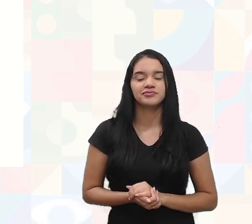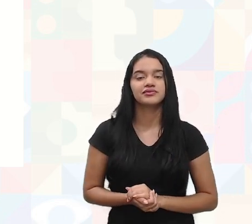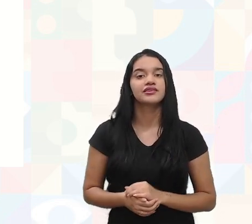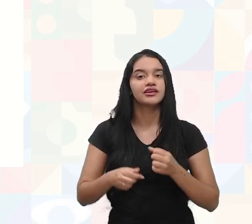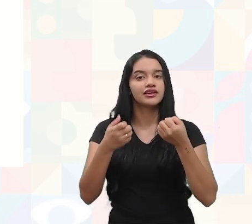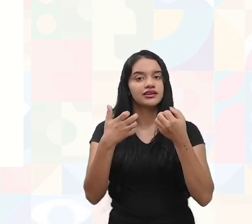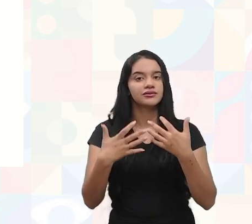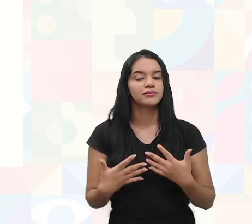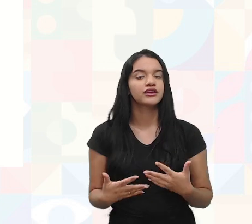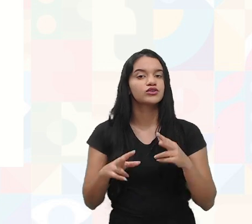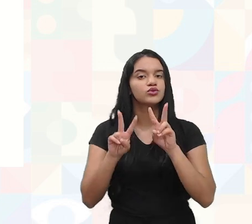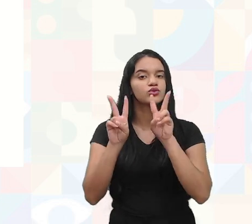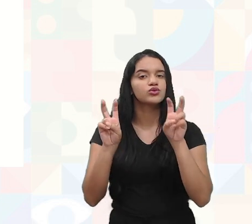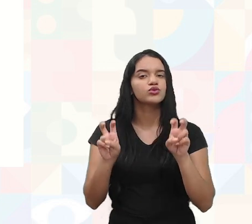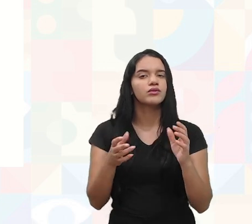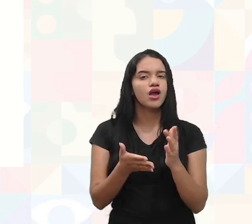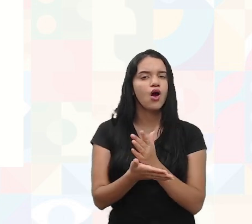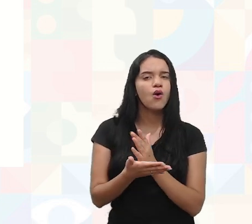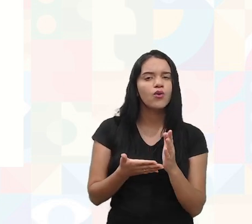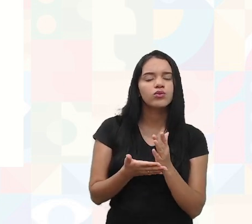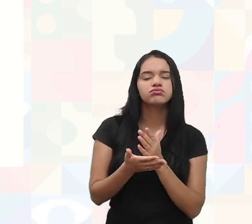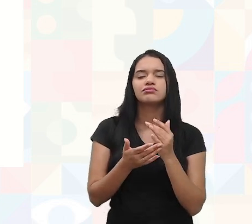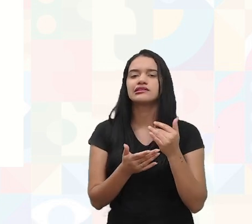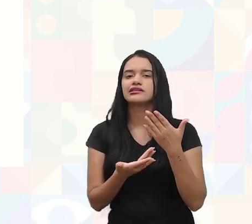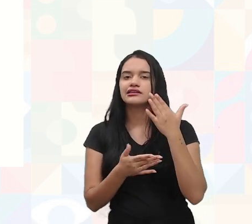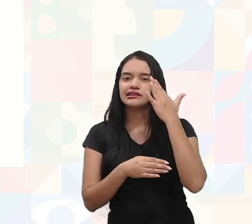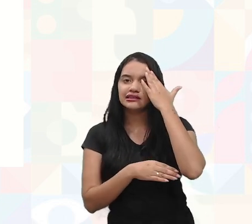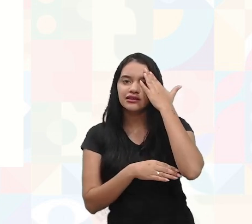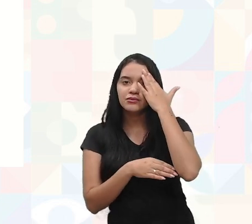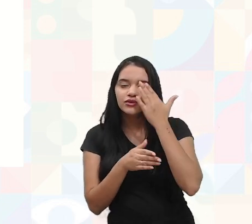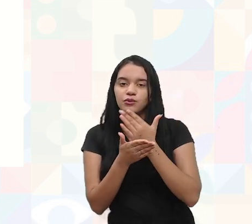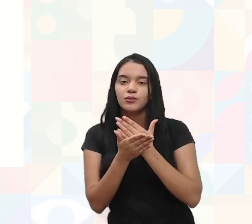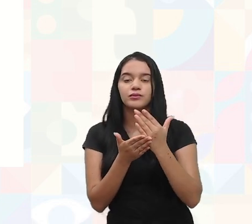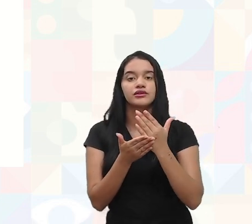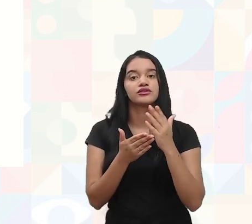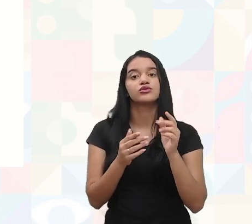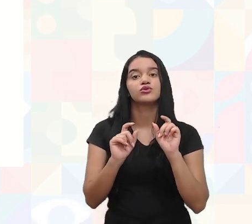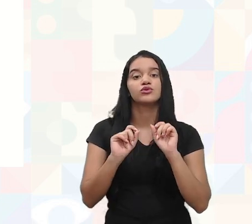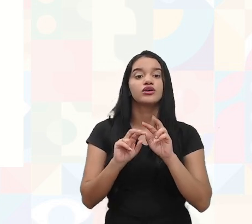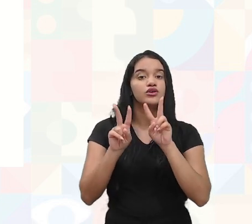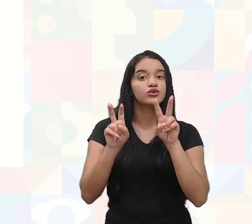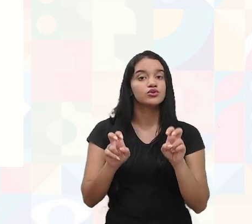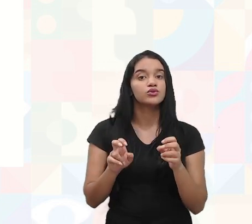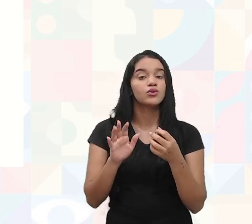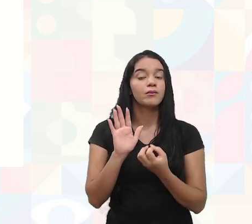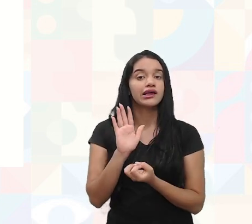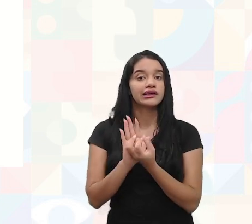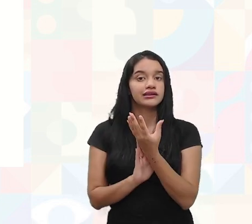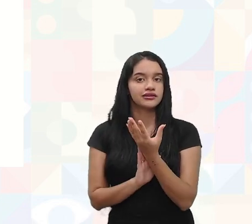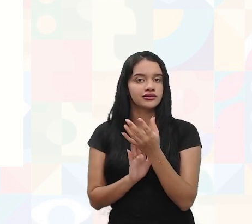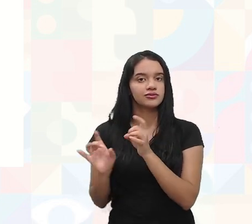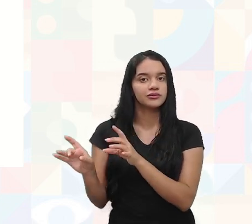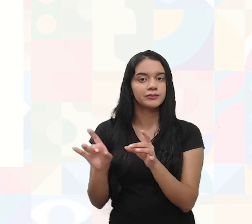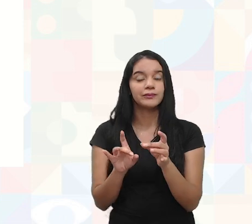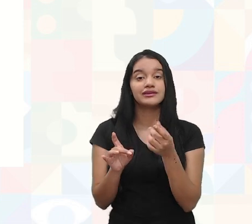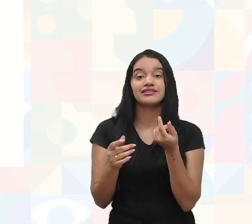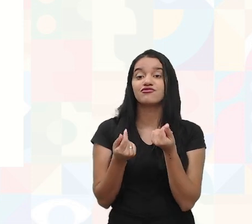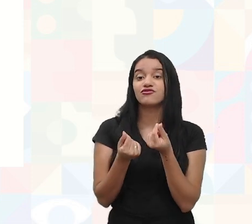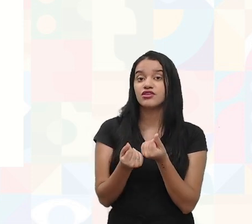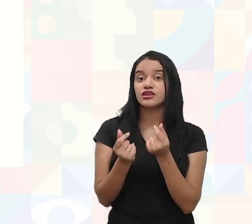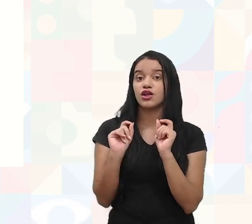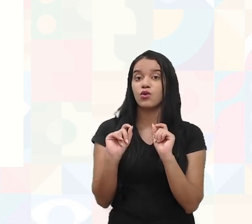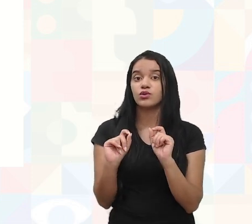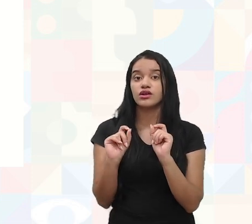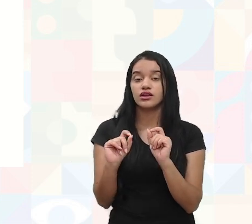Falando sobre algumas noções iniciais da formação do preço de venda, precificar significa marcar